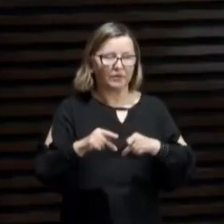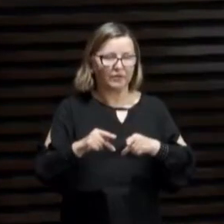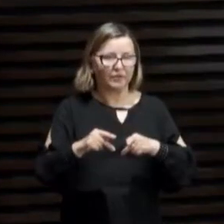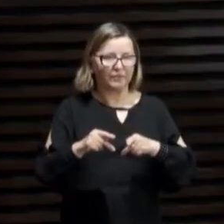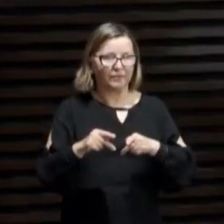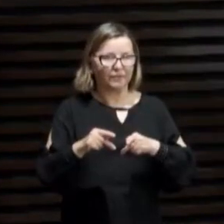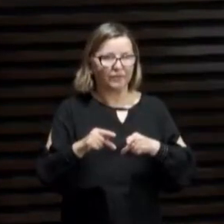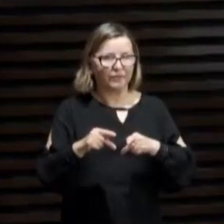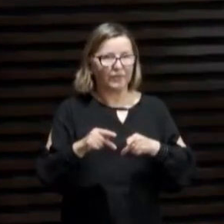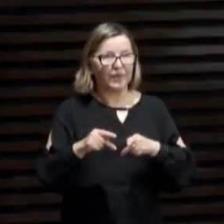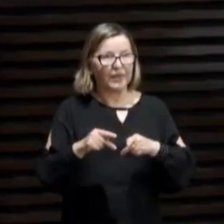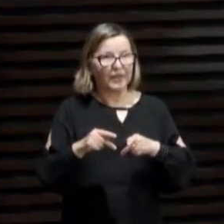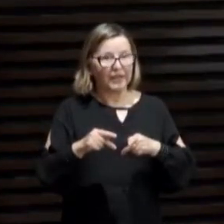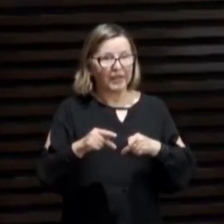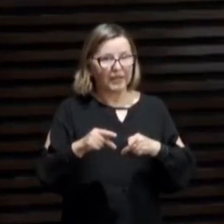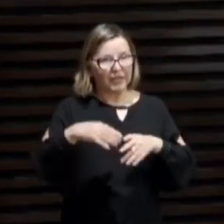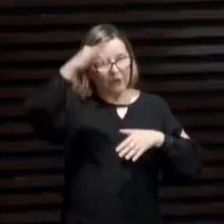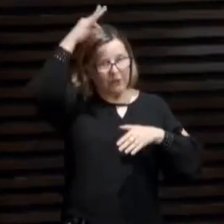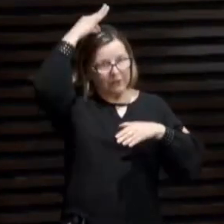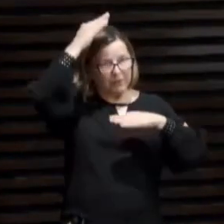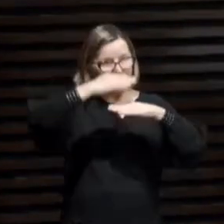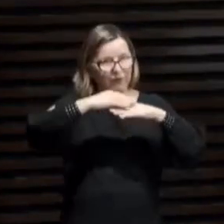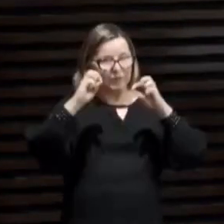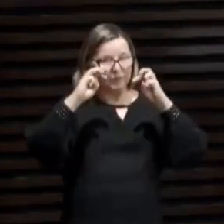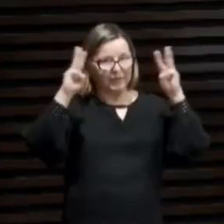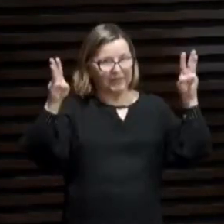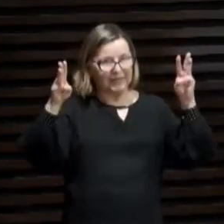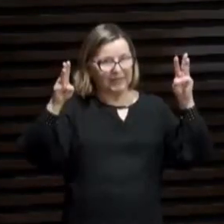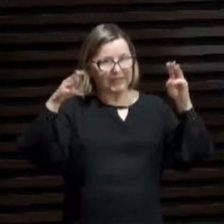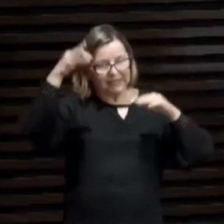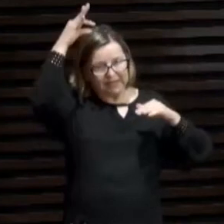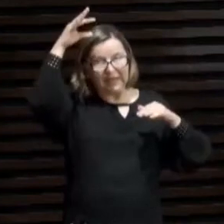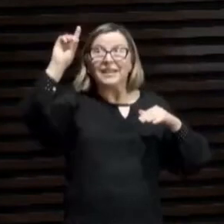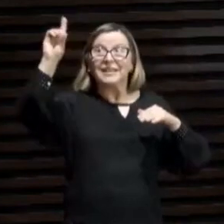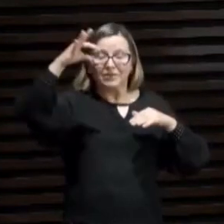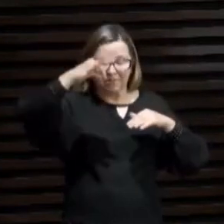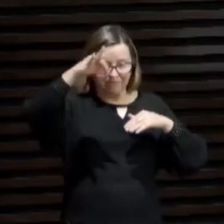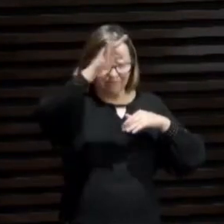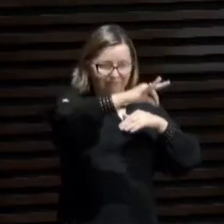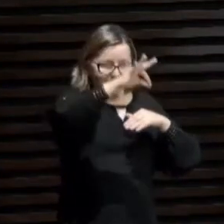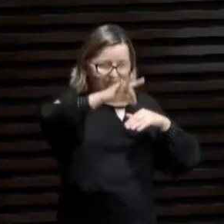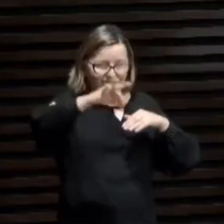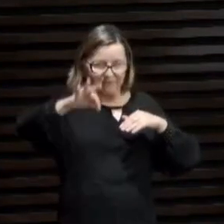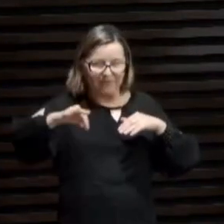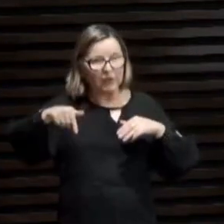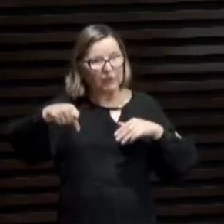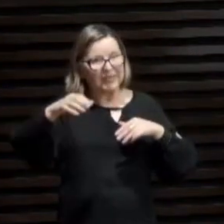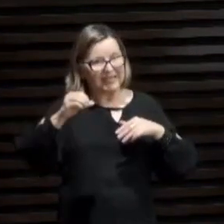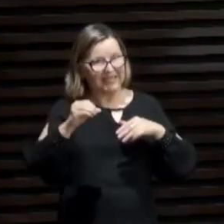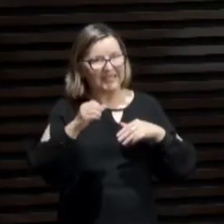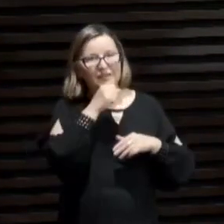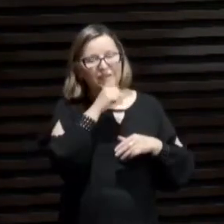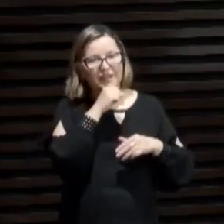estava sobre ele, e pôs sobre aqueles 70 anciões. Quando o Espírito repousou sobre eles, profetizaram,